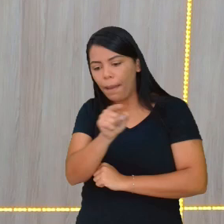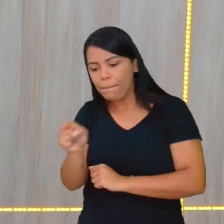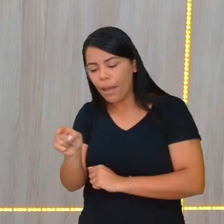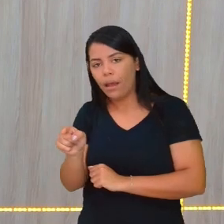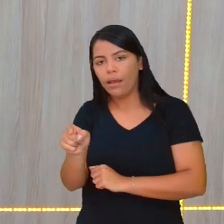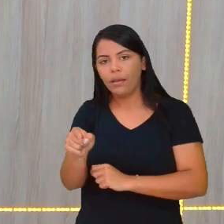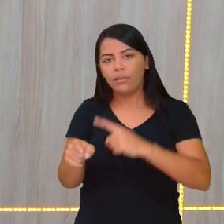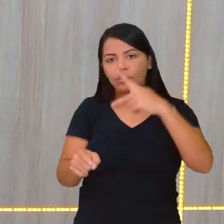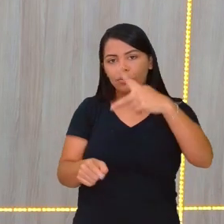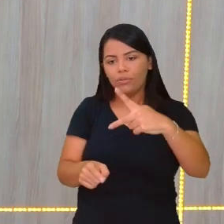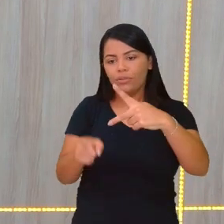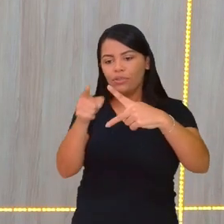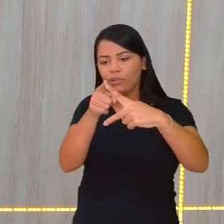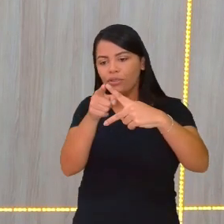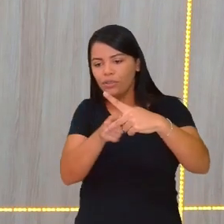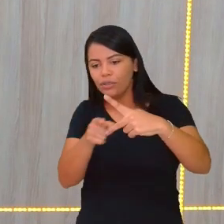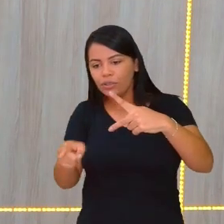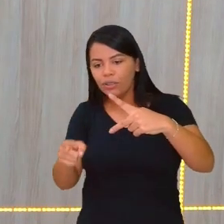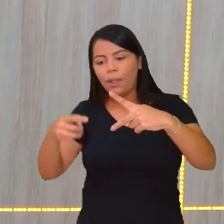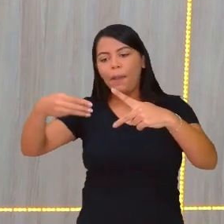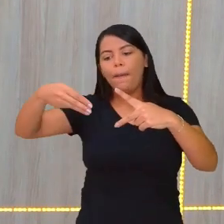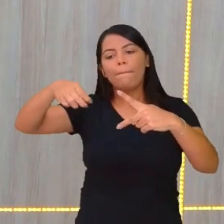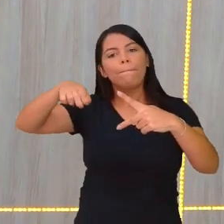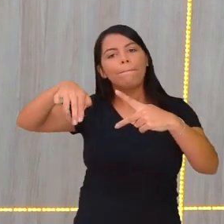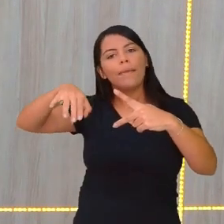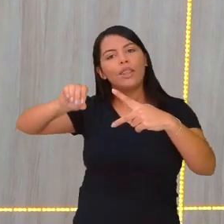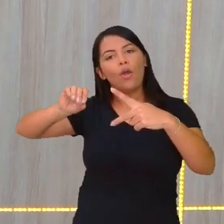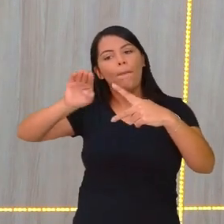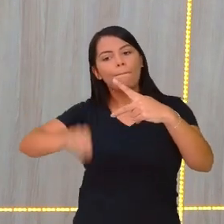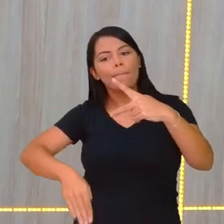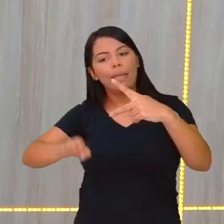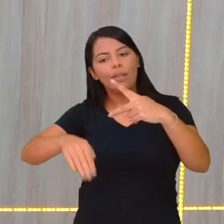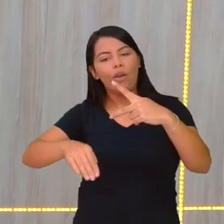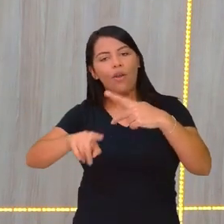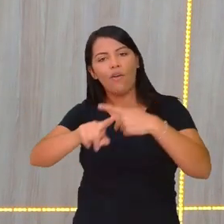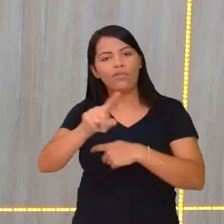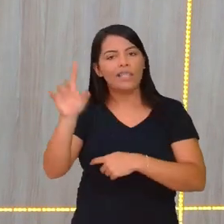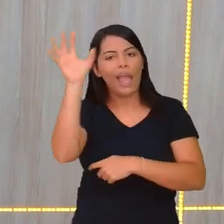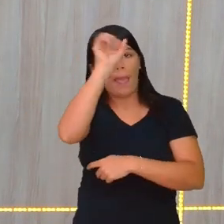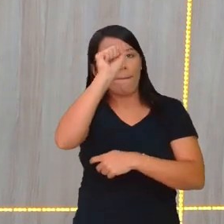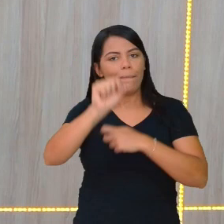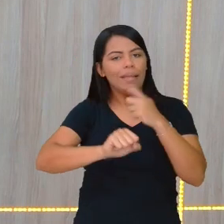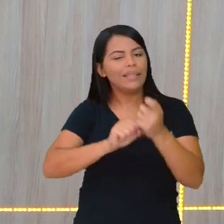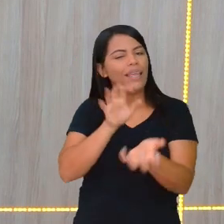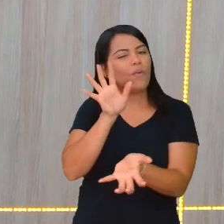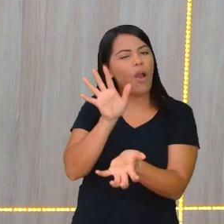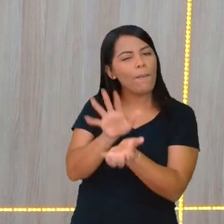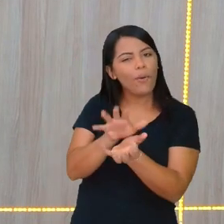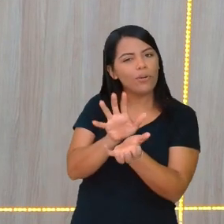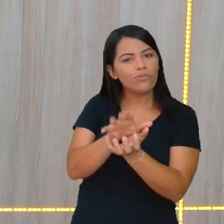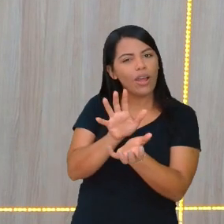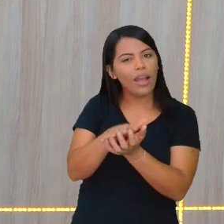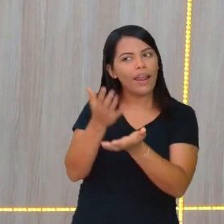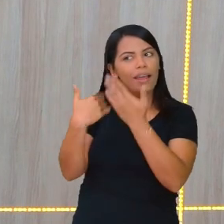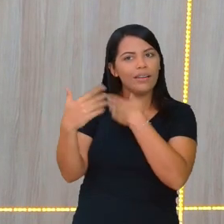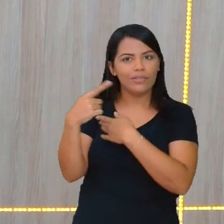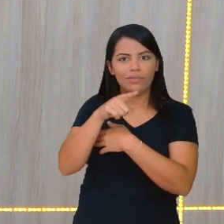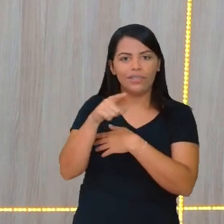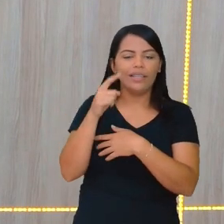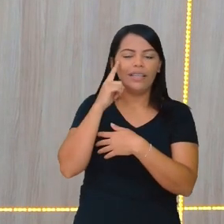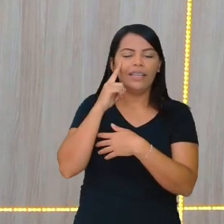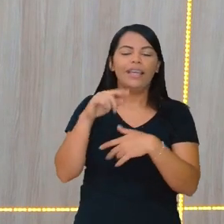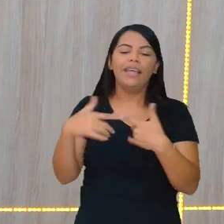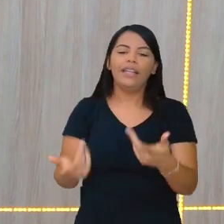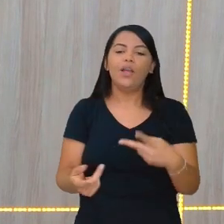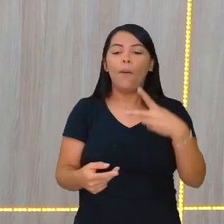lá no infantil, vocês aprendem que o sinal de menor é a boca do jacaré, né? A parte aberta é o maior